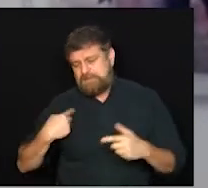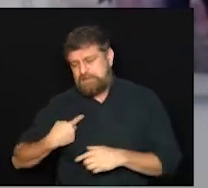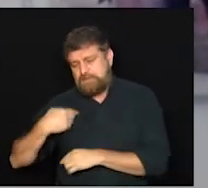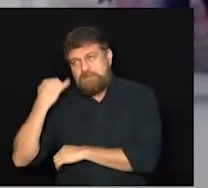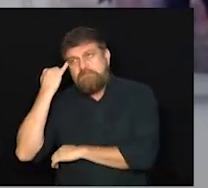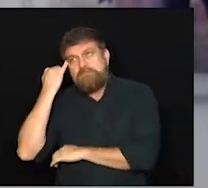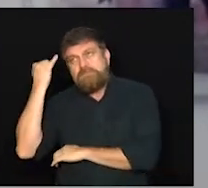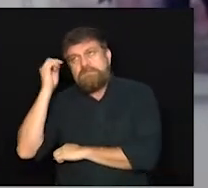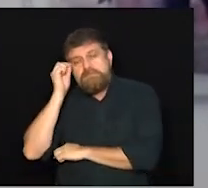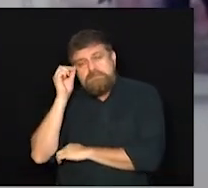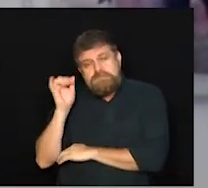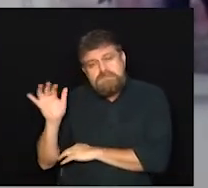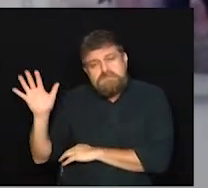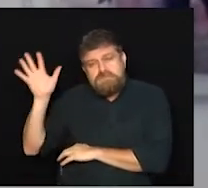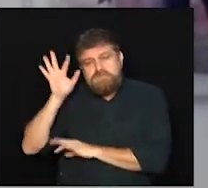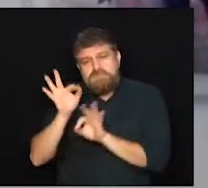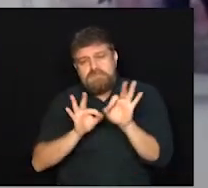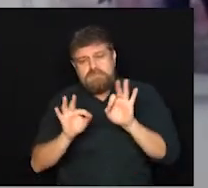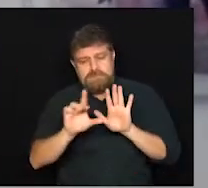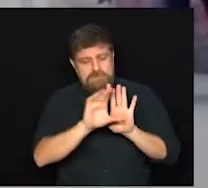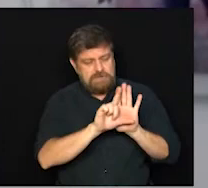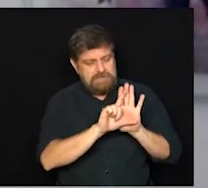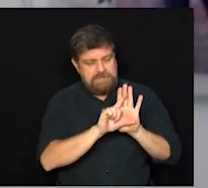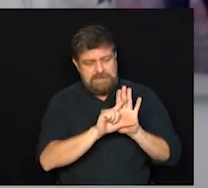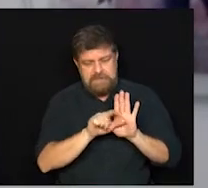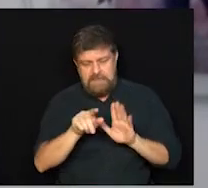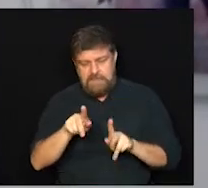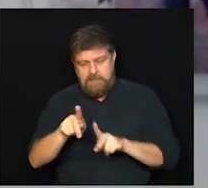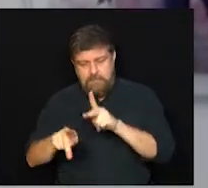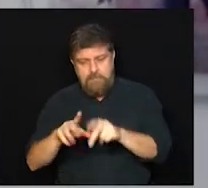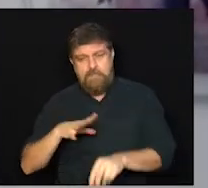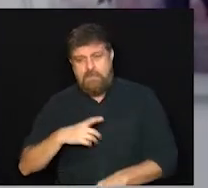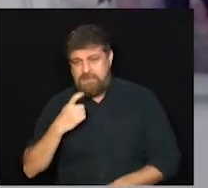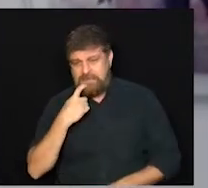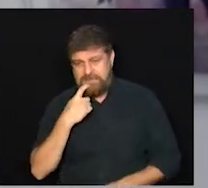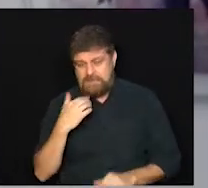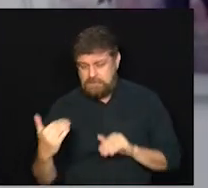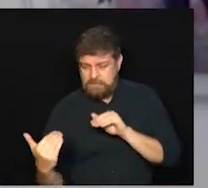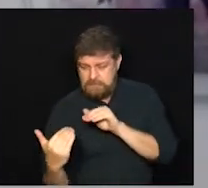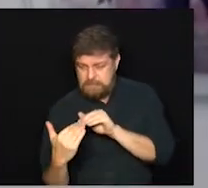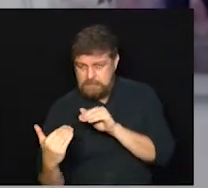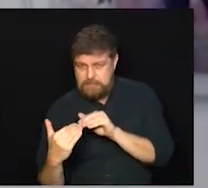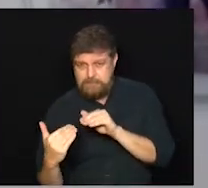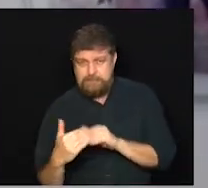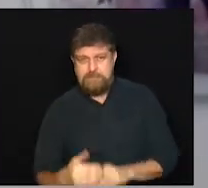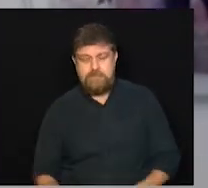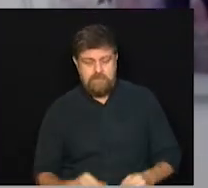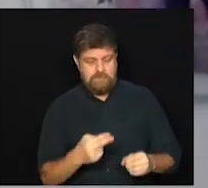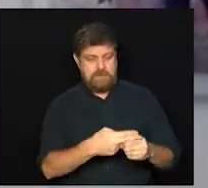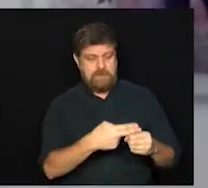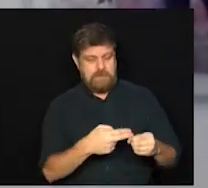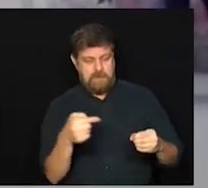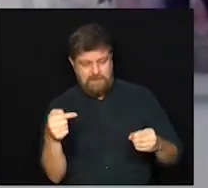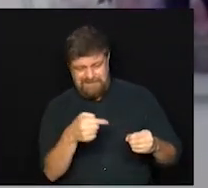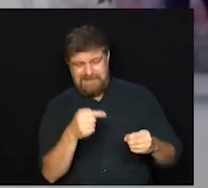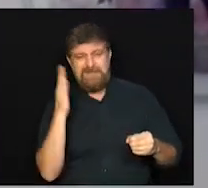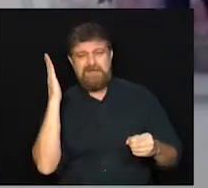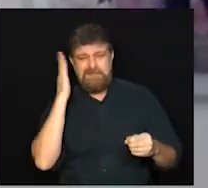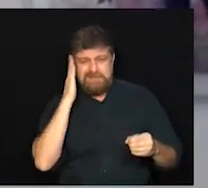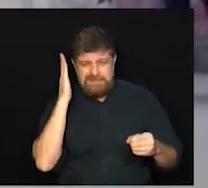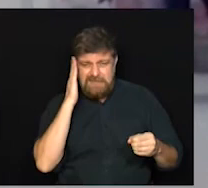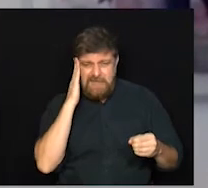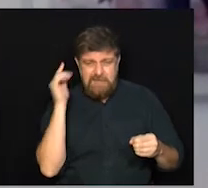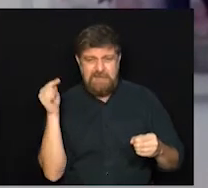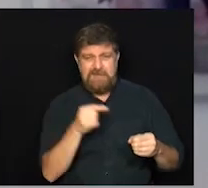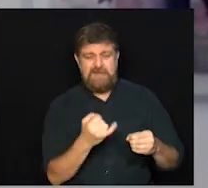como projetos para o município, para a região, para os vários municípios da região. A própria Unicamp sabe a